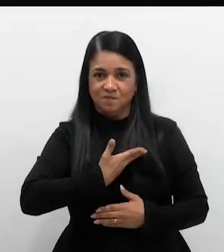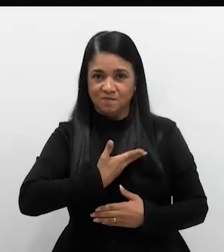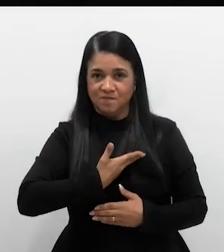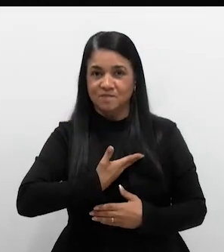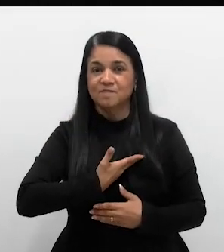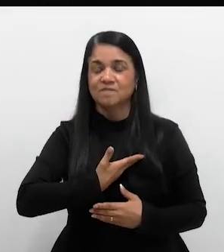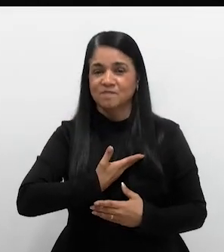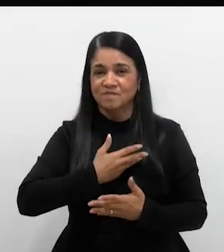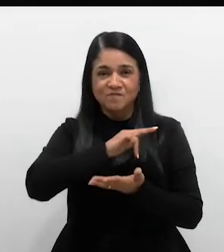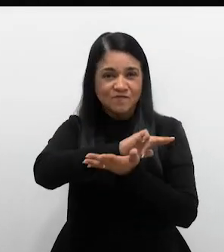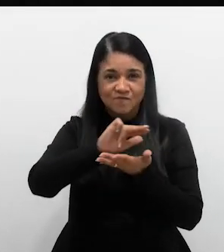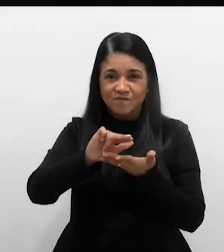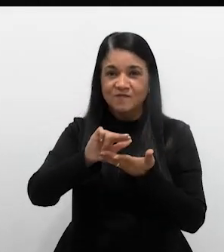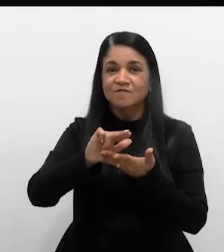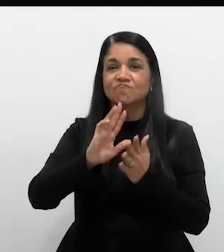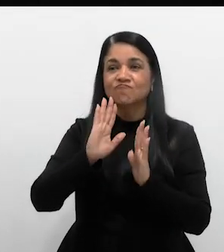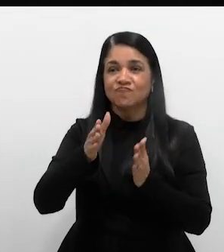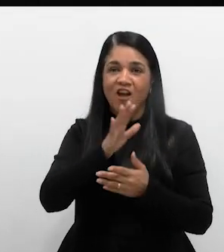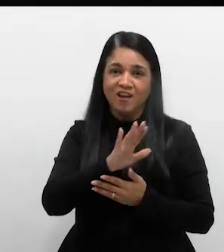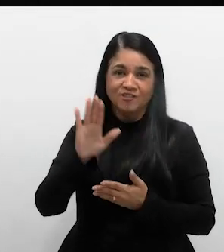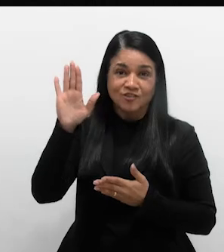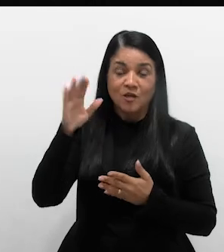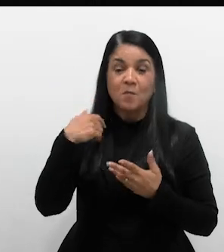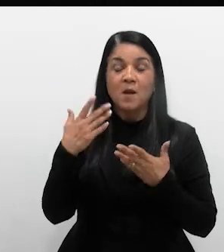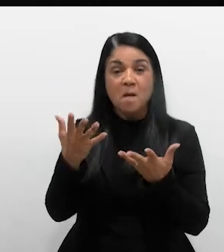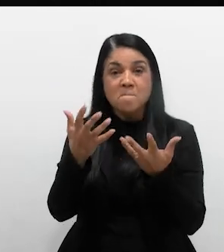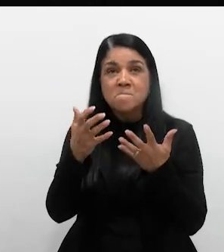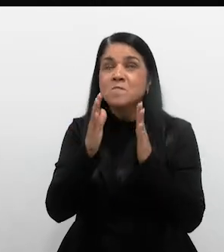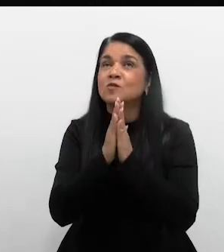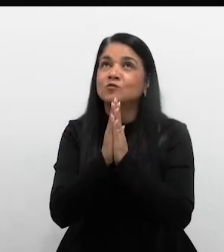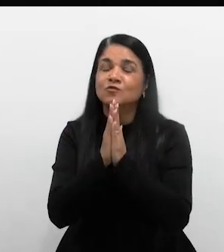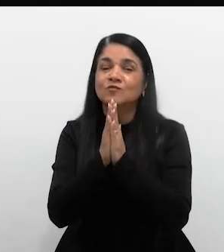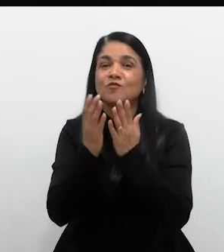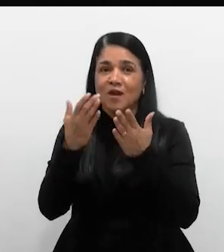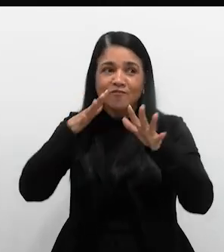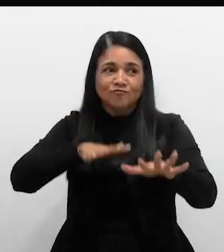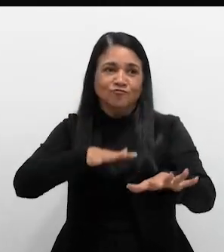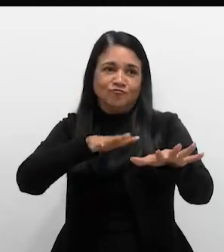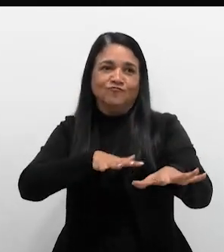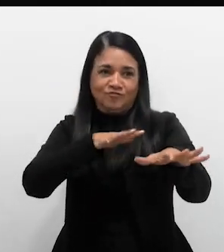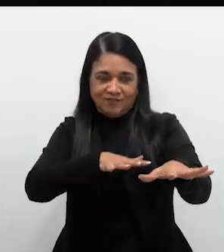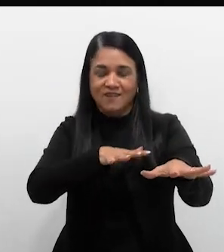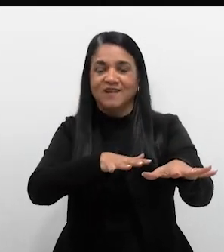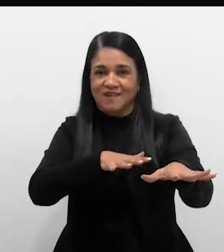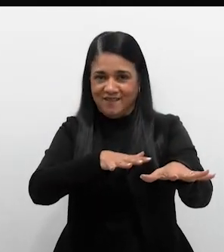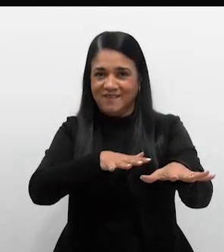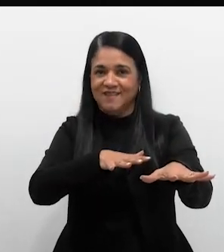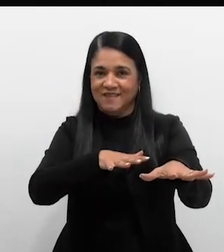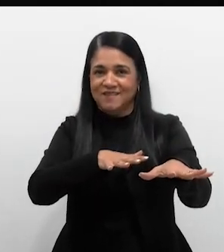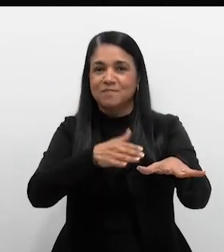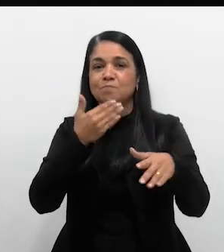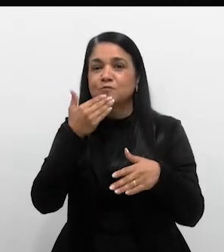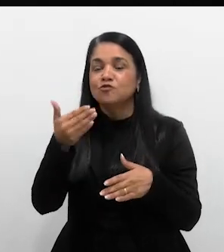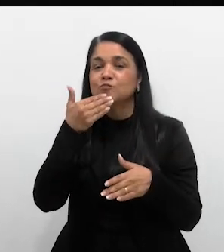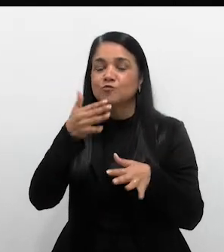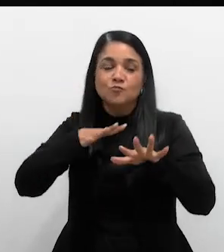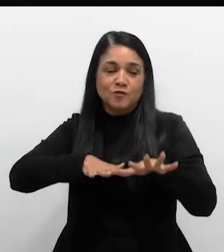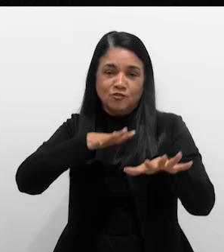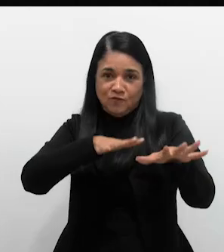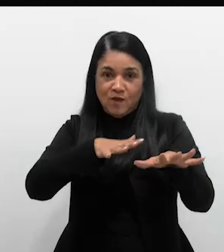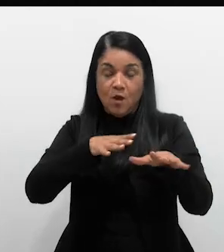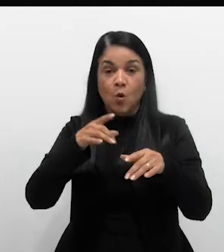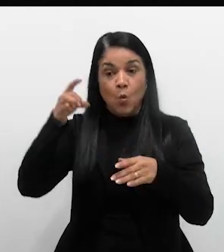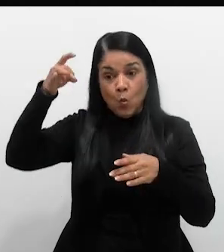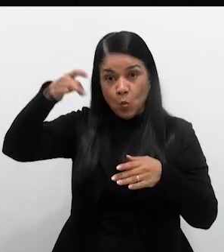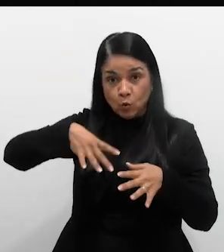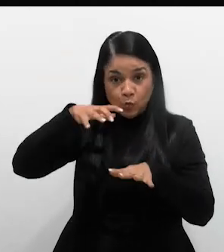mensagens dos meus colegas, vários deles já se candidataram. Pelo amor de Deus, eu quero desfilar. Eu falei, mas tenho certeza. Já anunciei aos